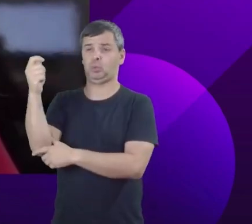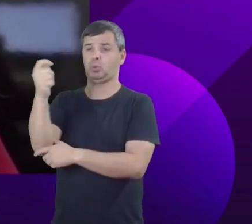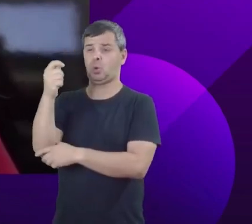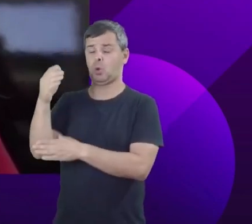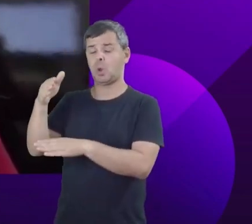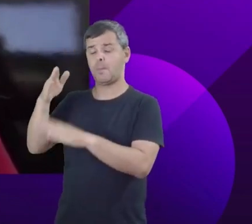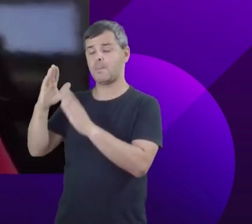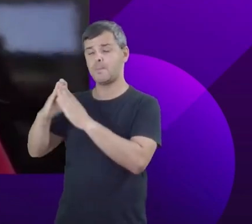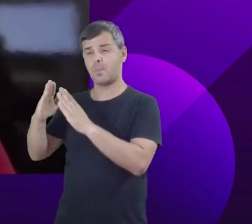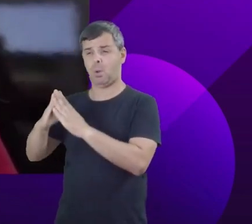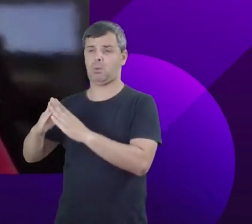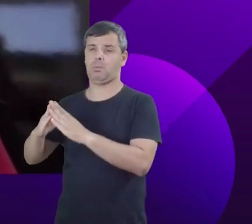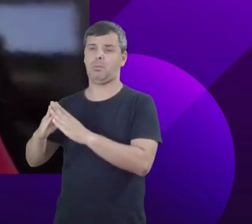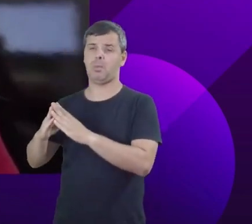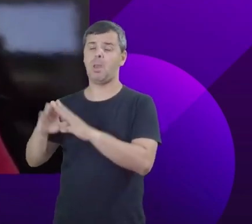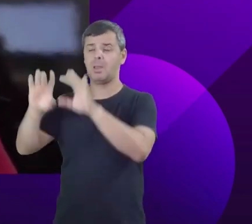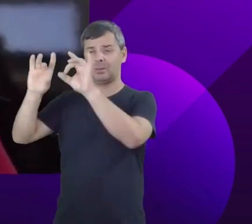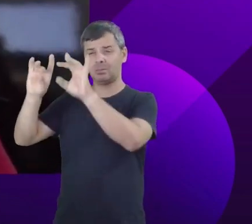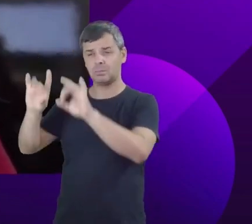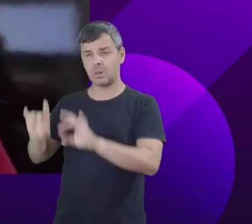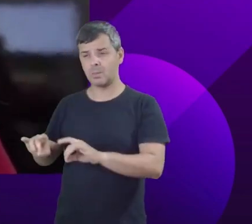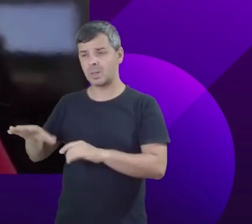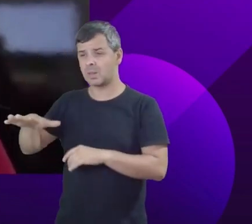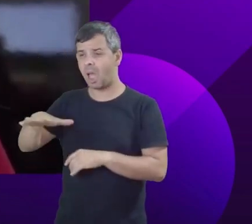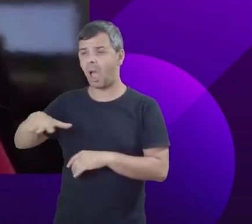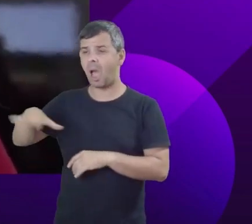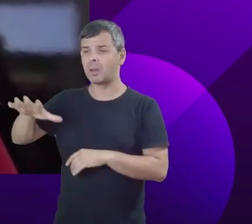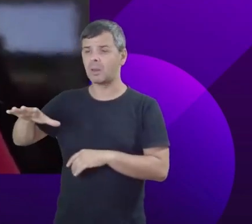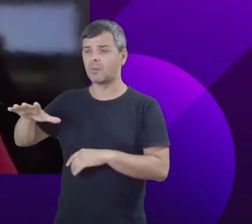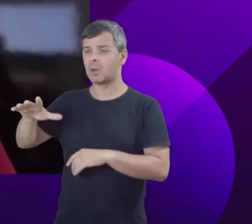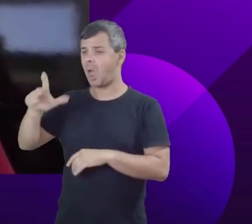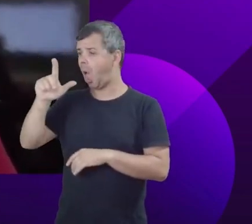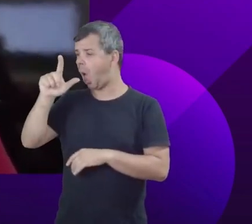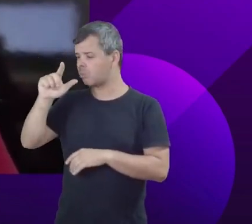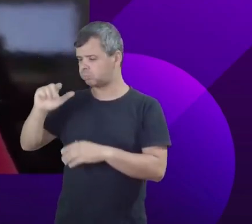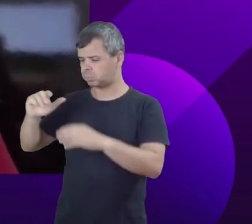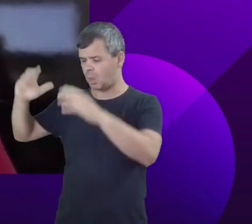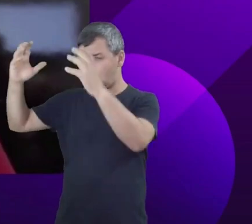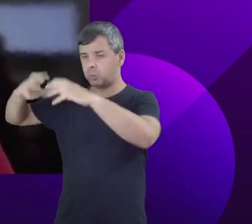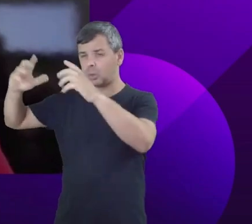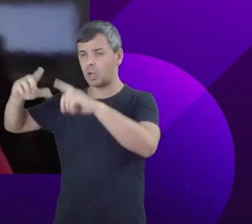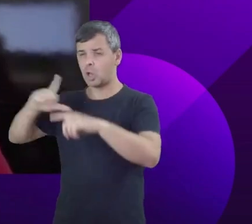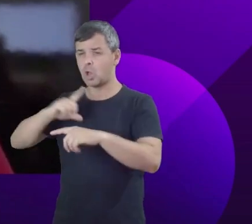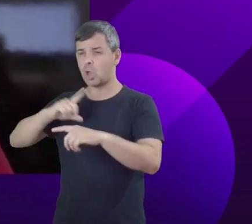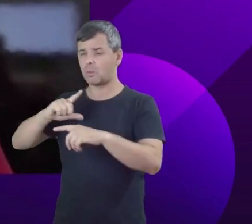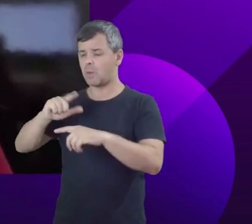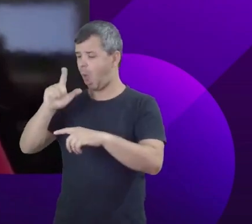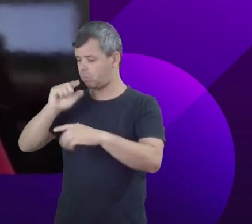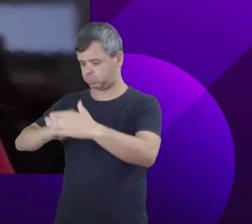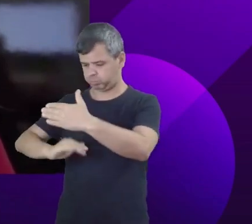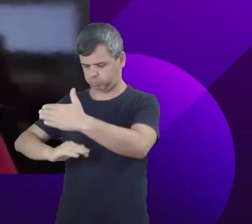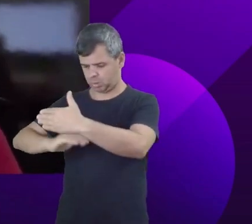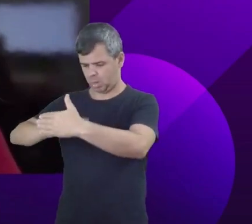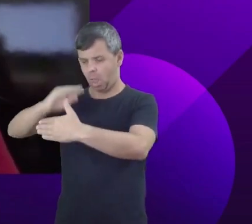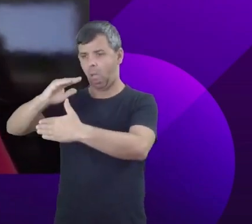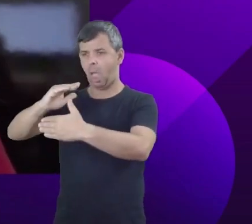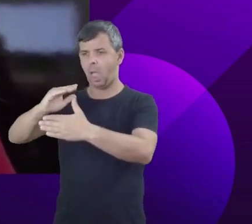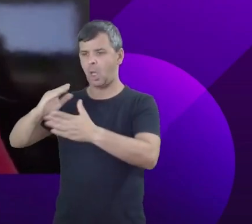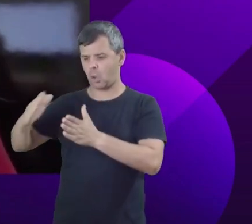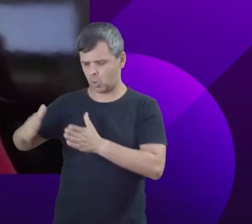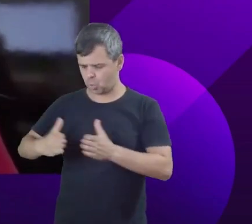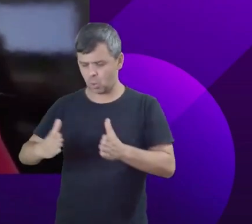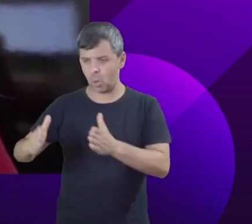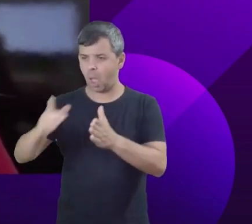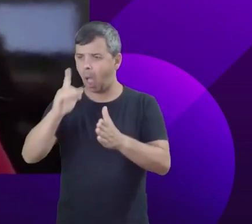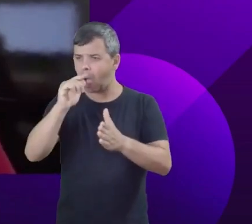Sul, em especial para essas regiões que foram mais afetadas, né? Nós tivemos uma cheia no Rio Guaíba,